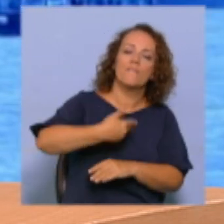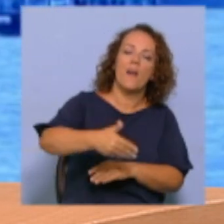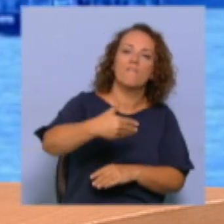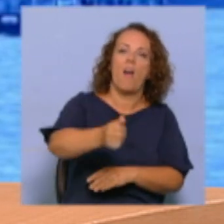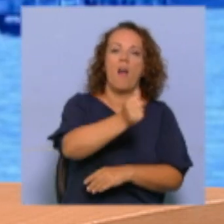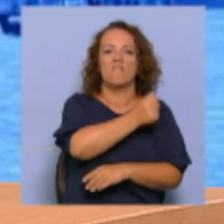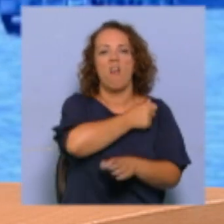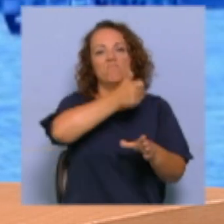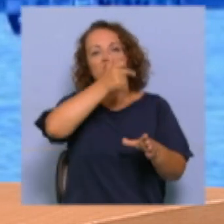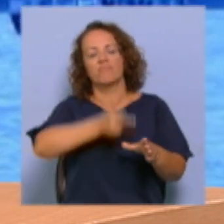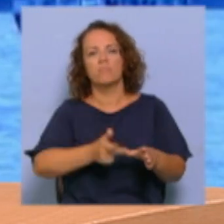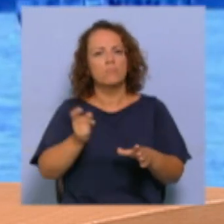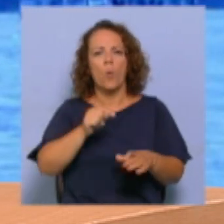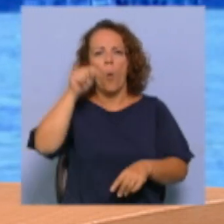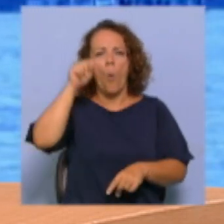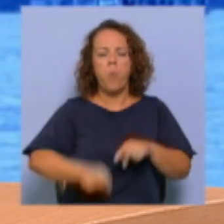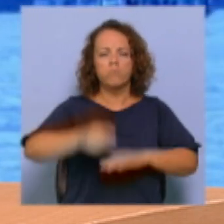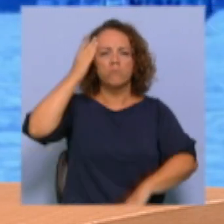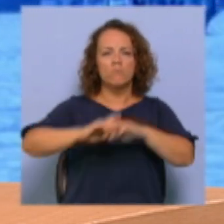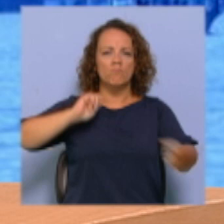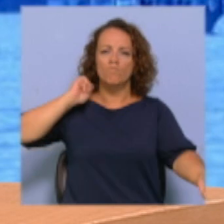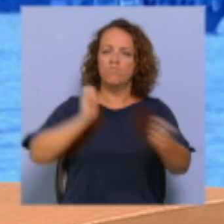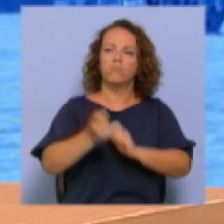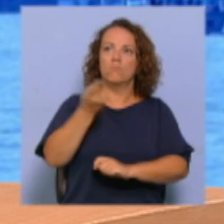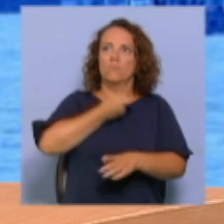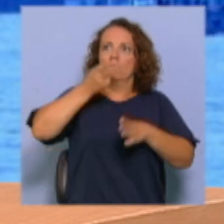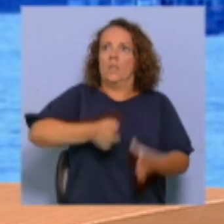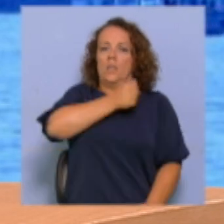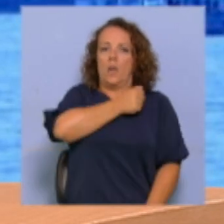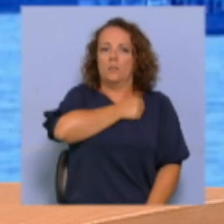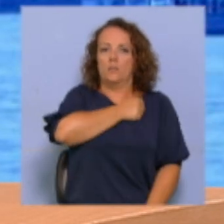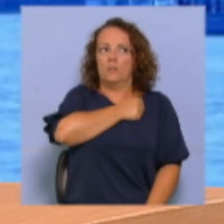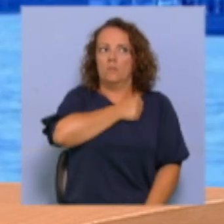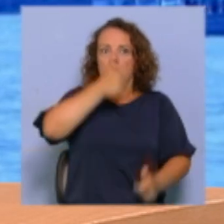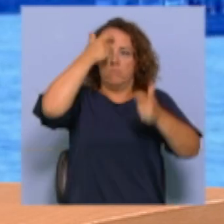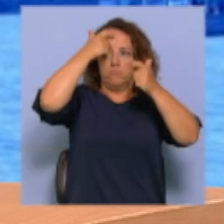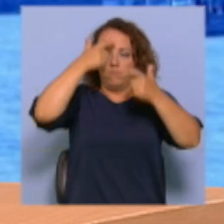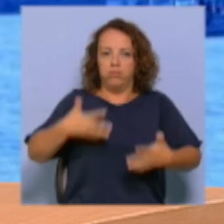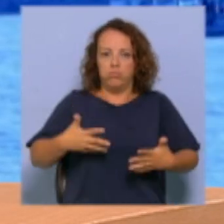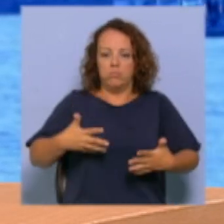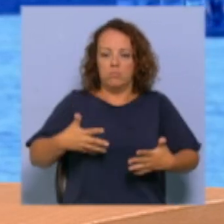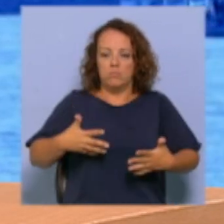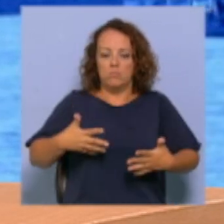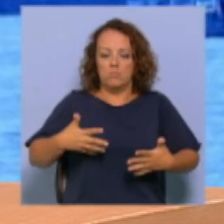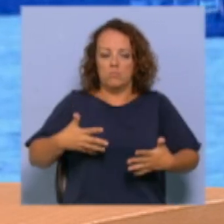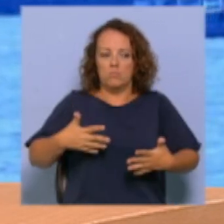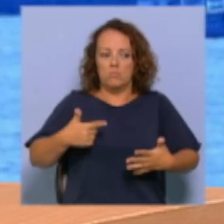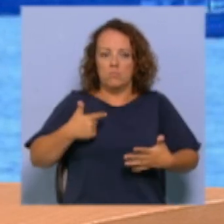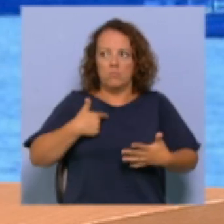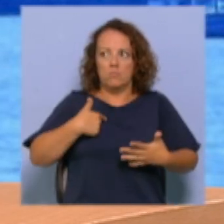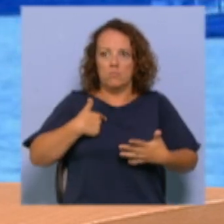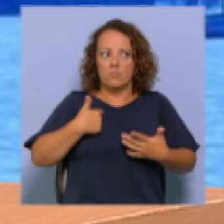dia para o outro. E de repente as pessoas viram-se em casa, sem nada que fazer,